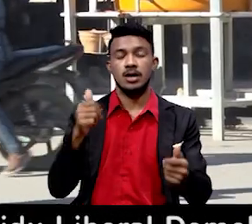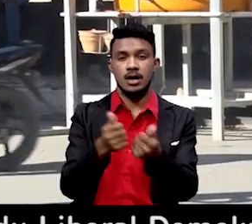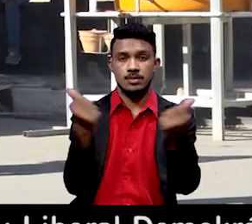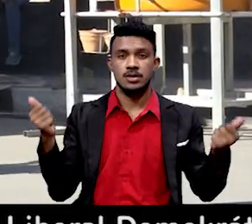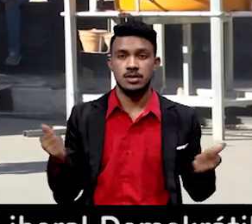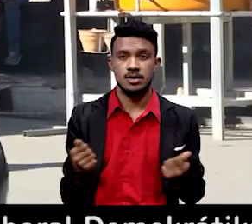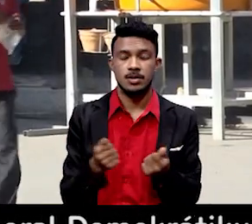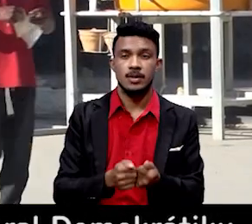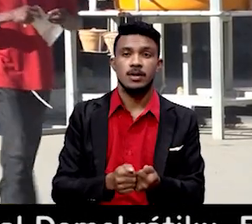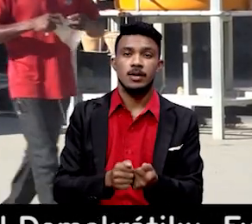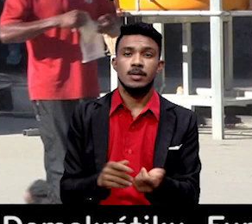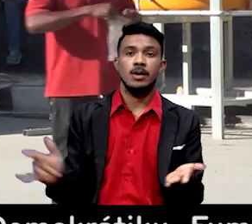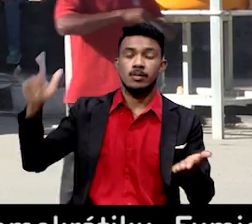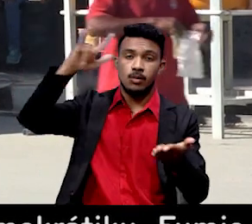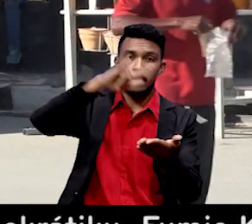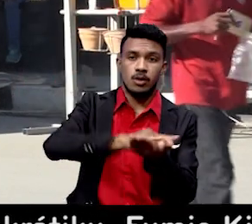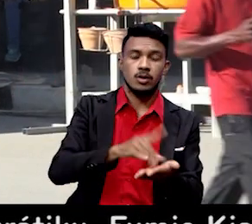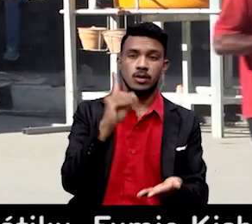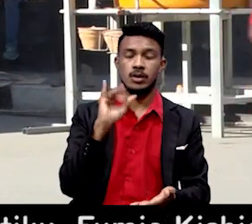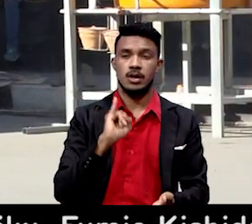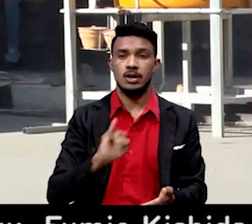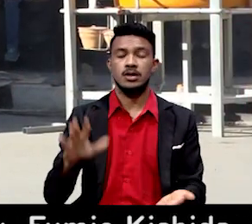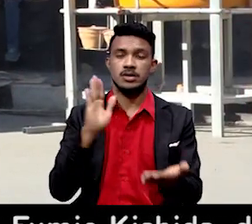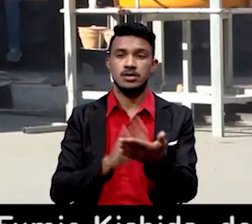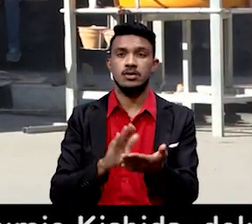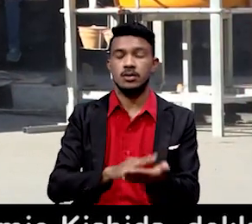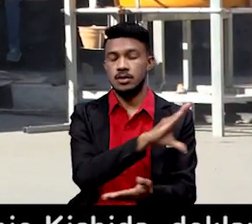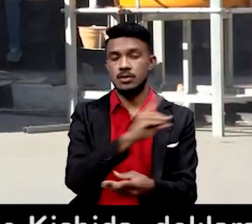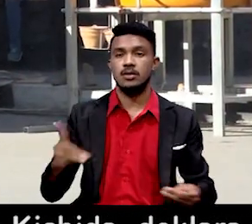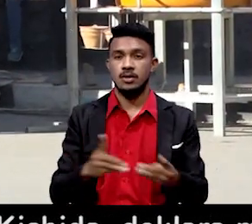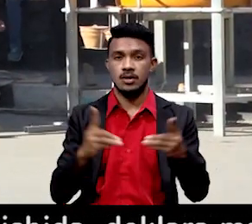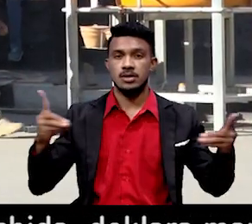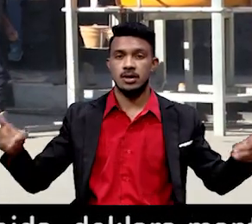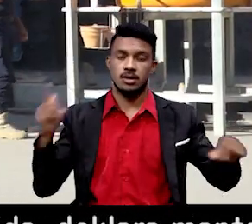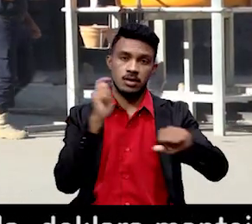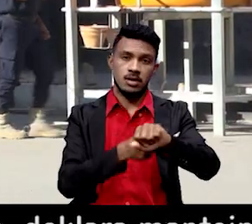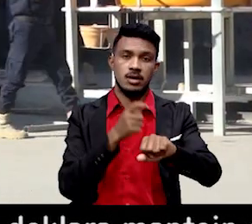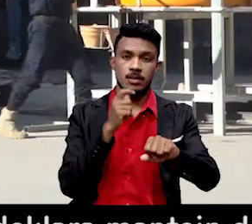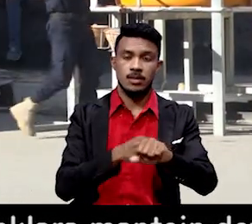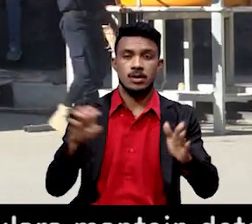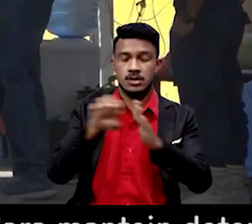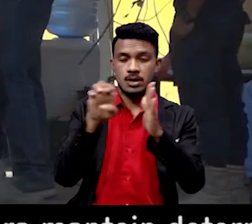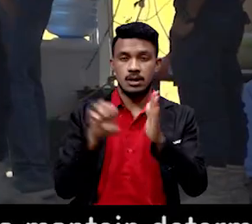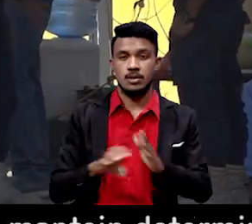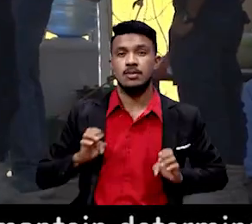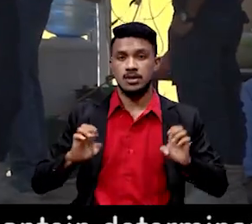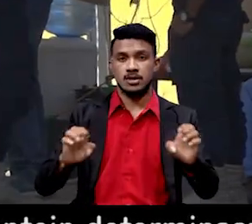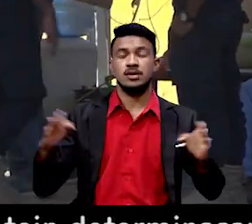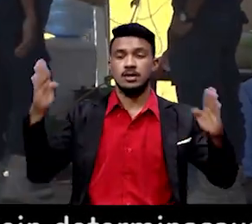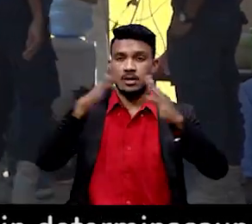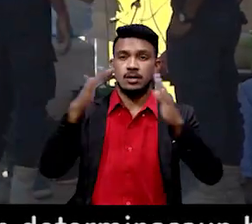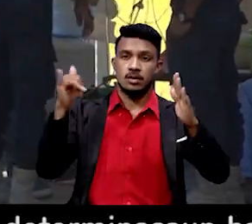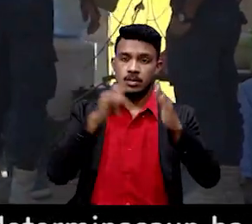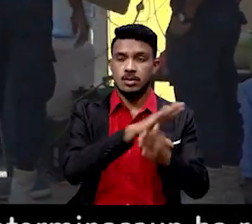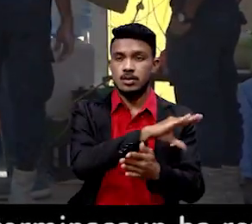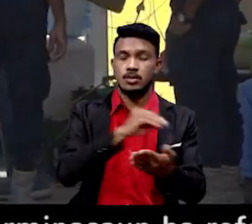ba Porto Dili, escola Bauma, ensino à distância. Durante a implementação do estado de emergência, cerca sanitária no